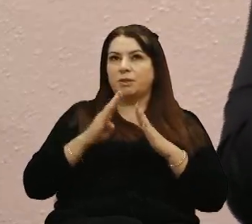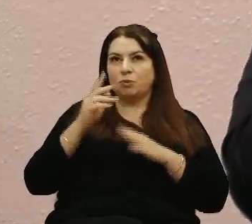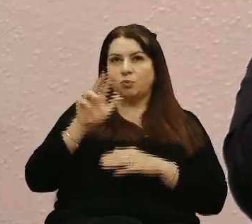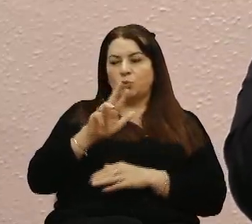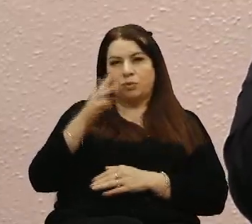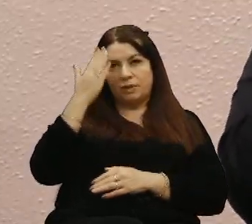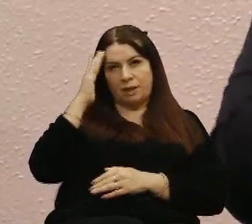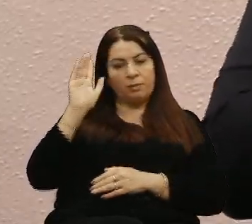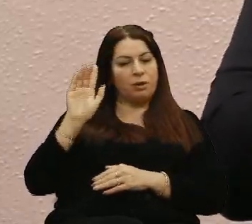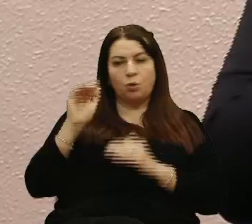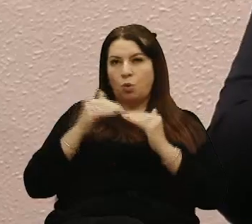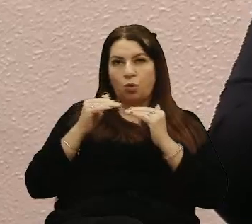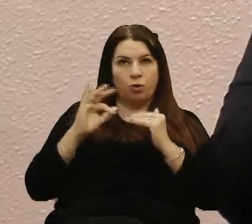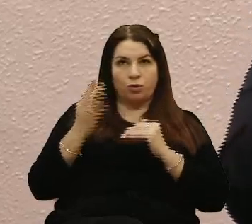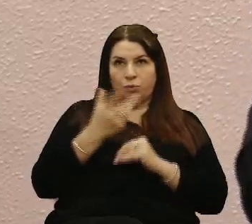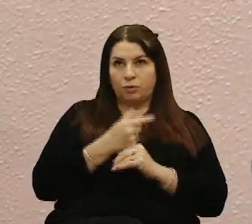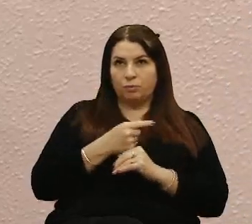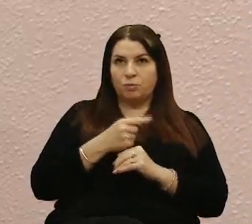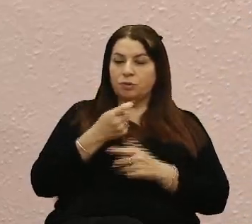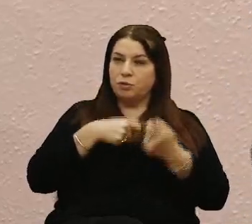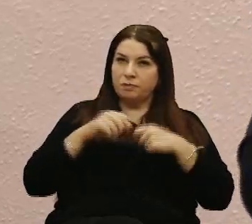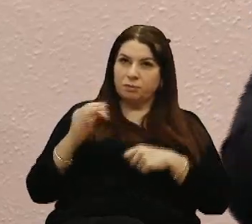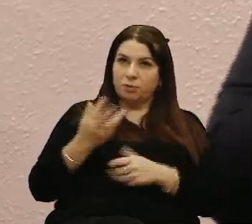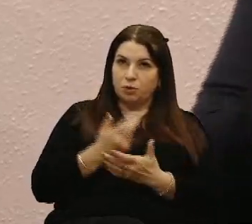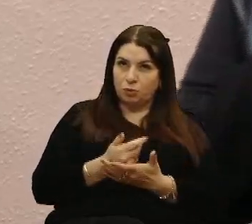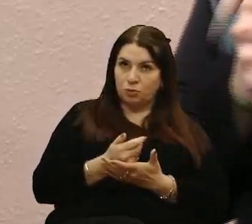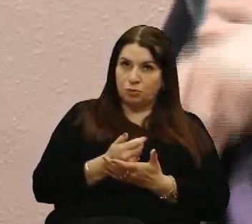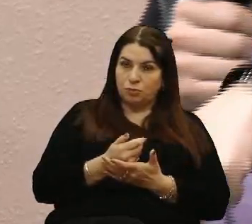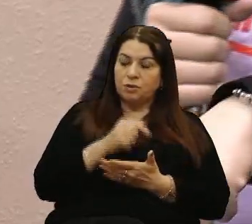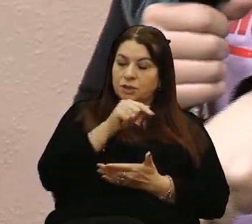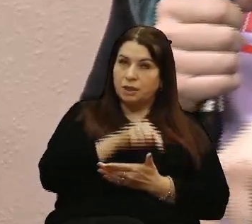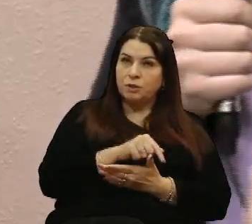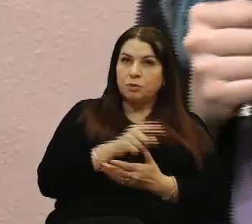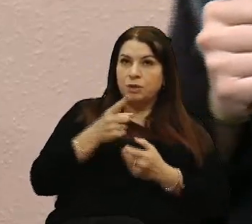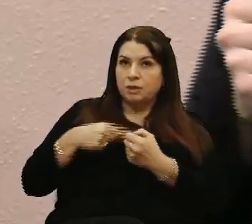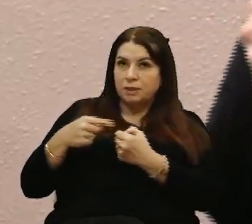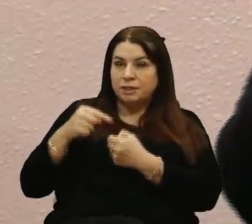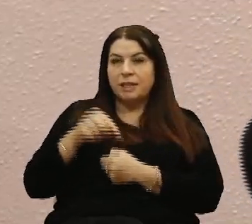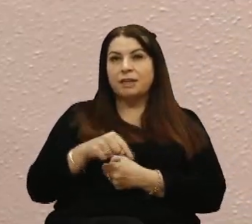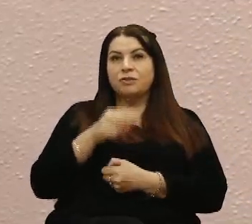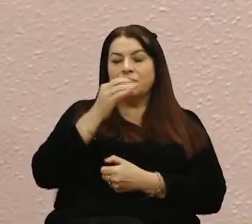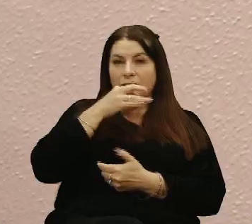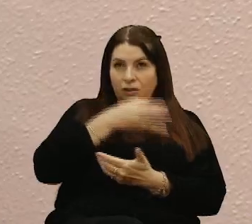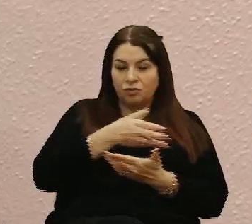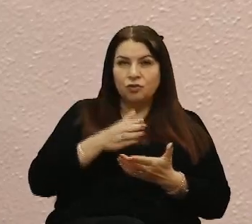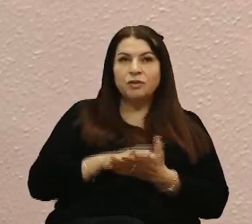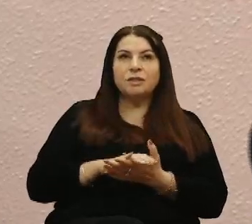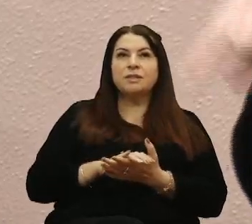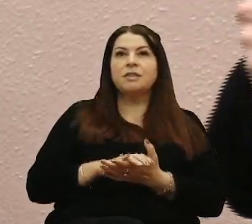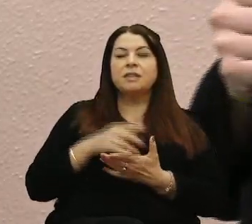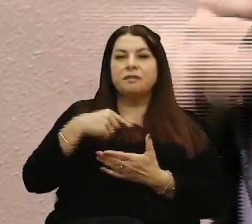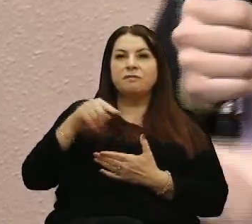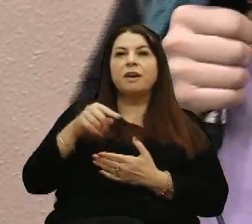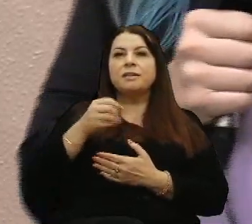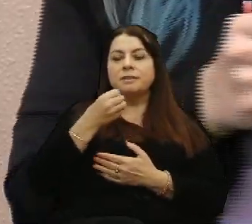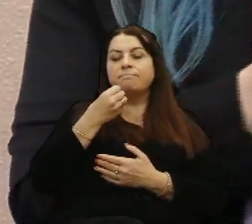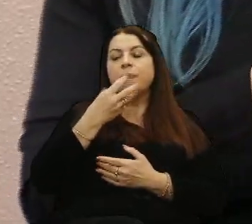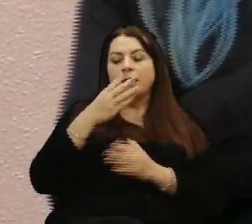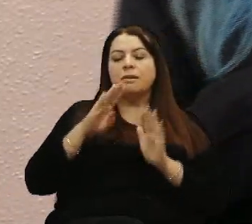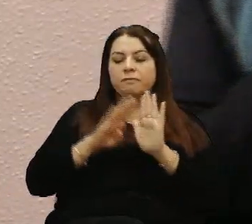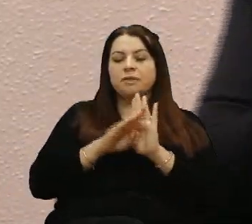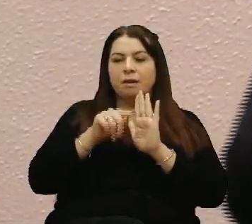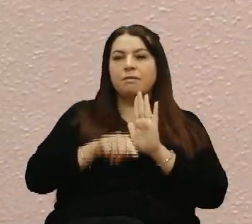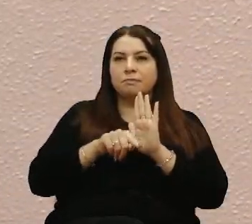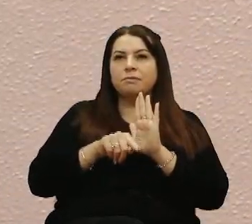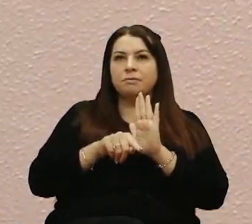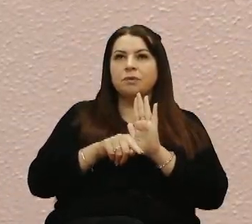nem todo mundo concorda com ele, mas ele governa para todo mundo. Tanto que a nossa cidade, Caxias do Sul, vai ser sim beneficiada